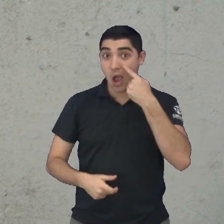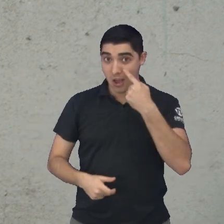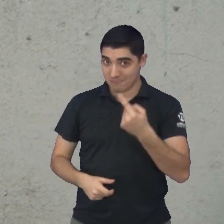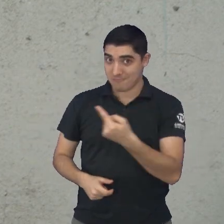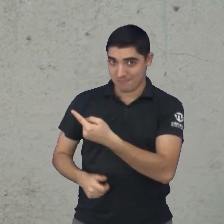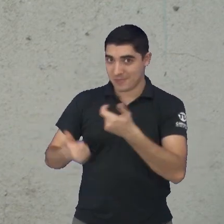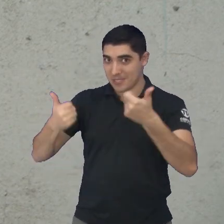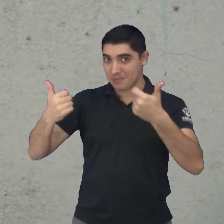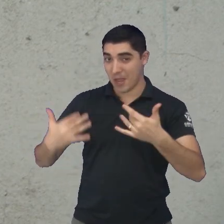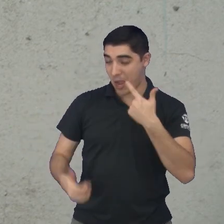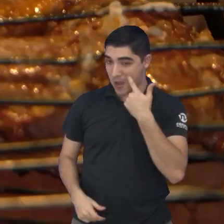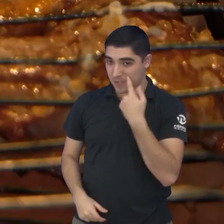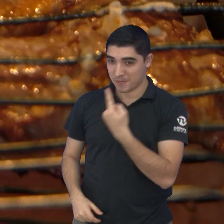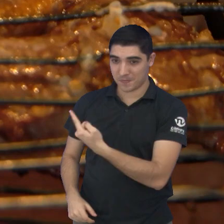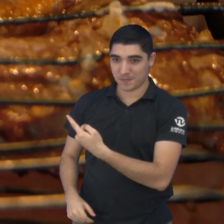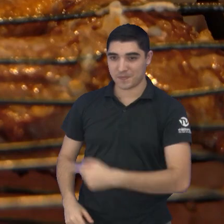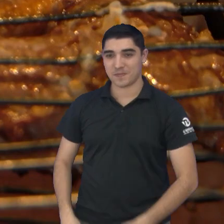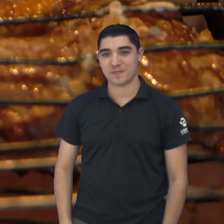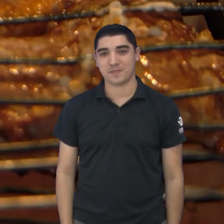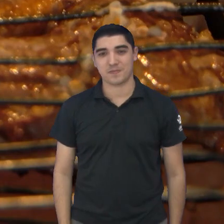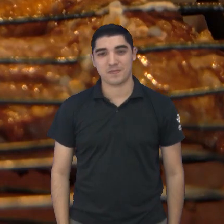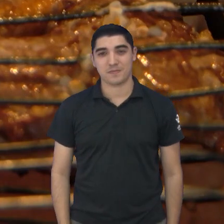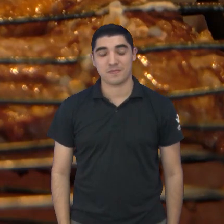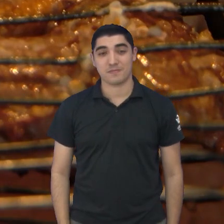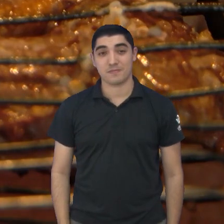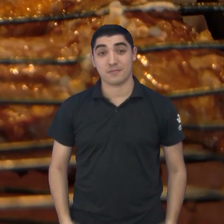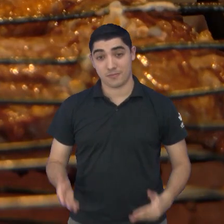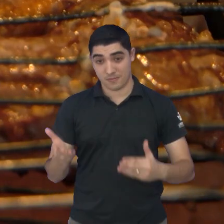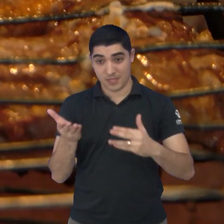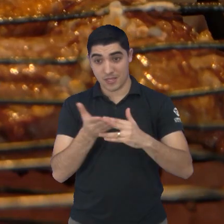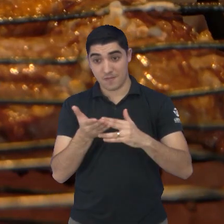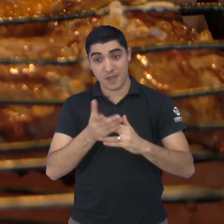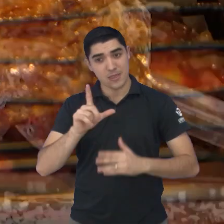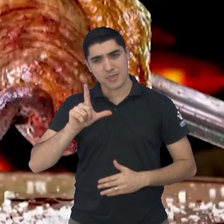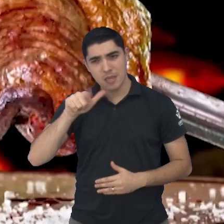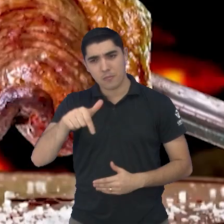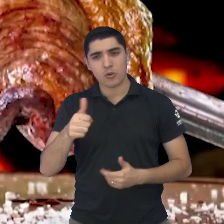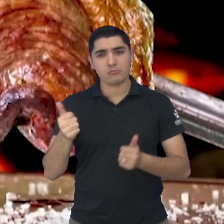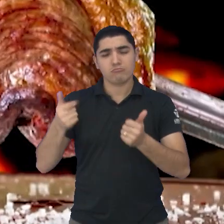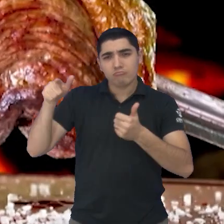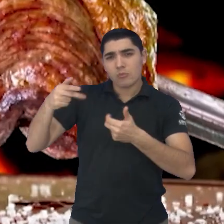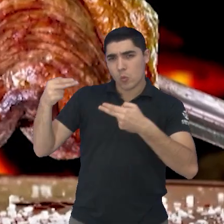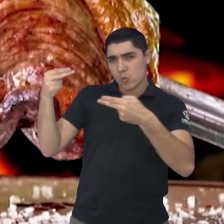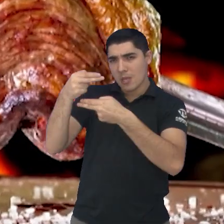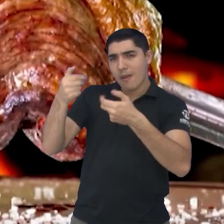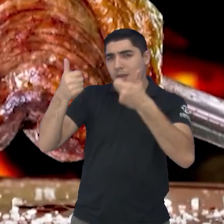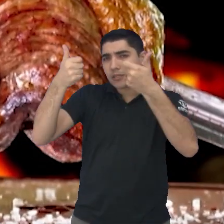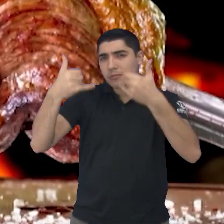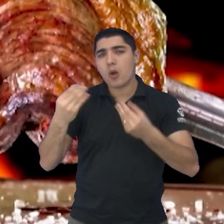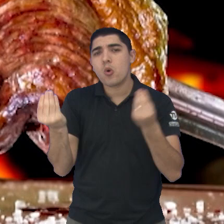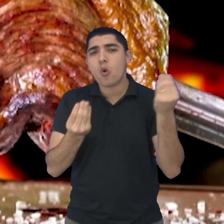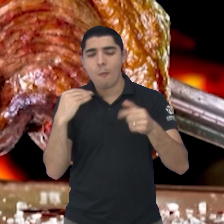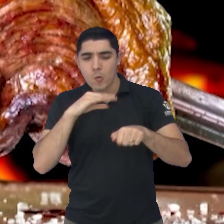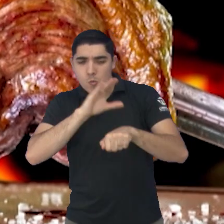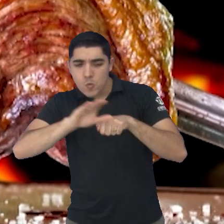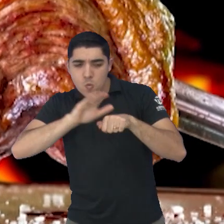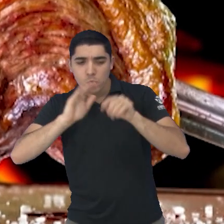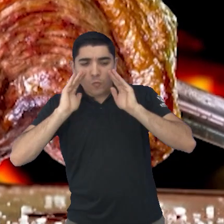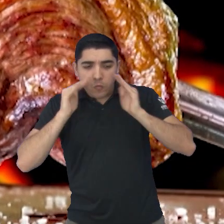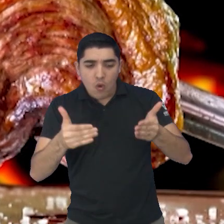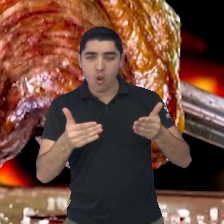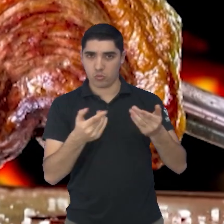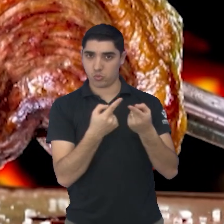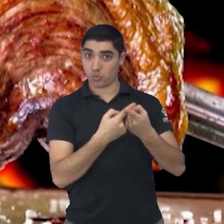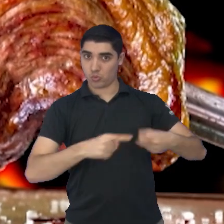Estação Mercado. Depois do intervalo, vamos saber mais com o Sebrae sobre como se profissionalizar no mercado de